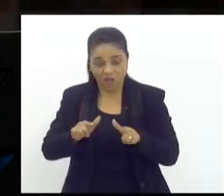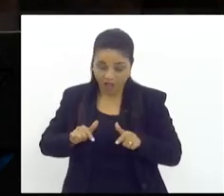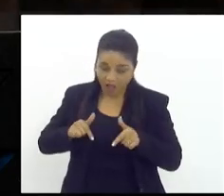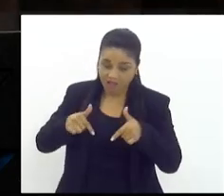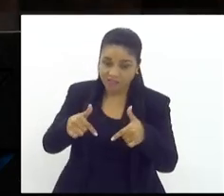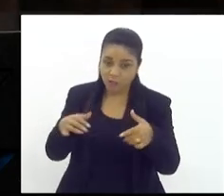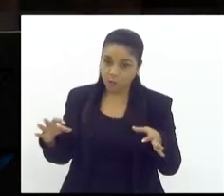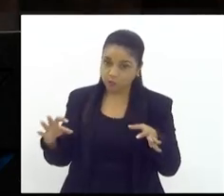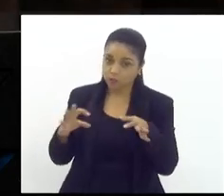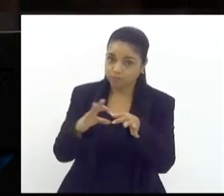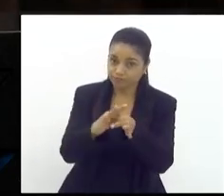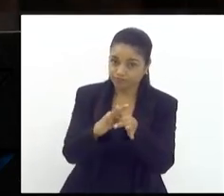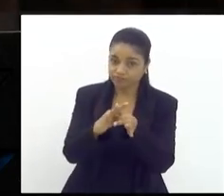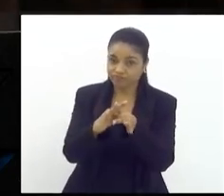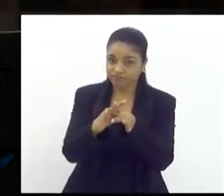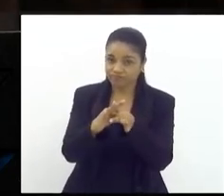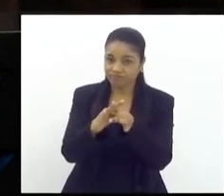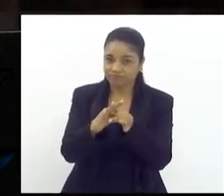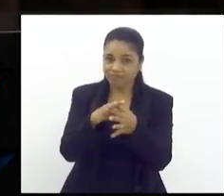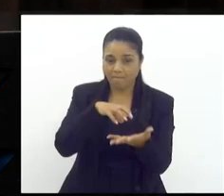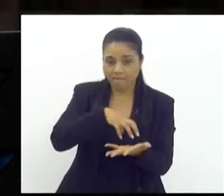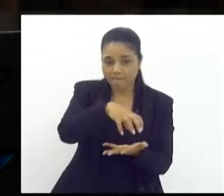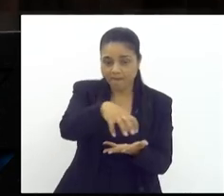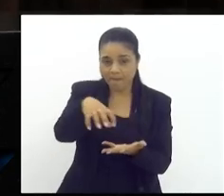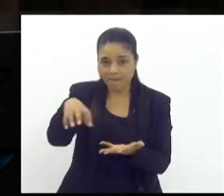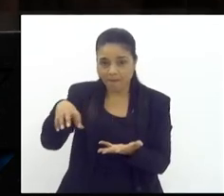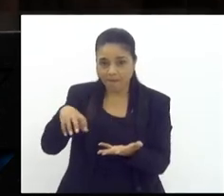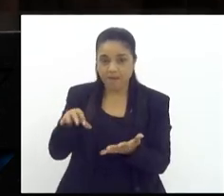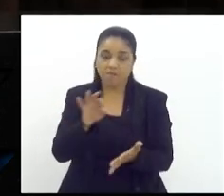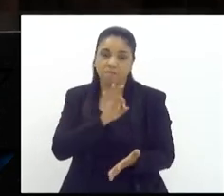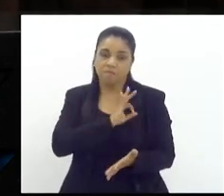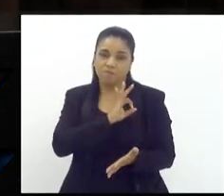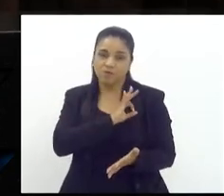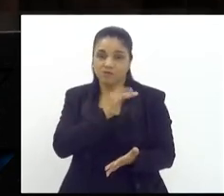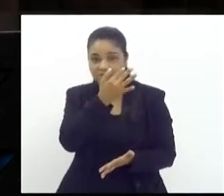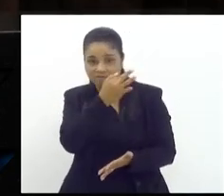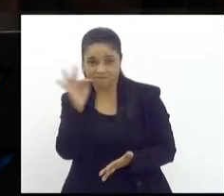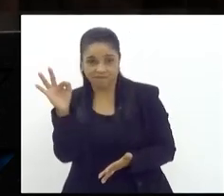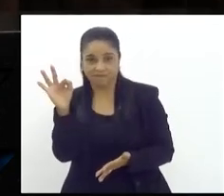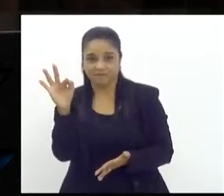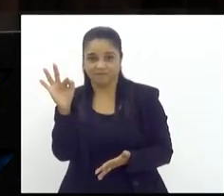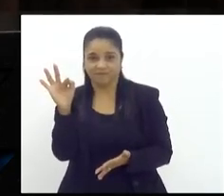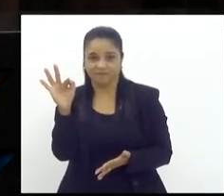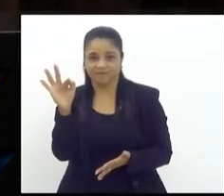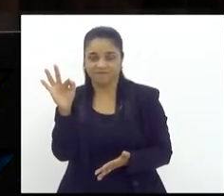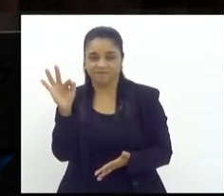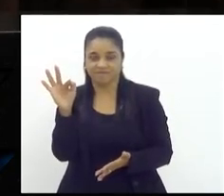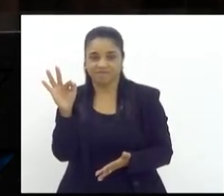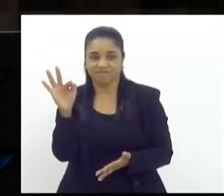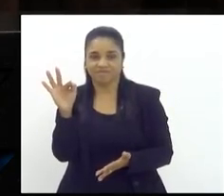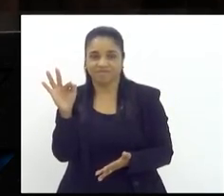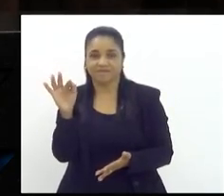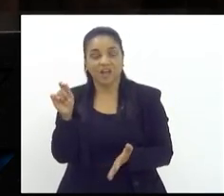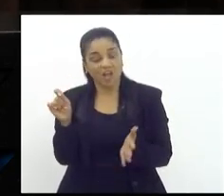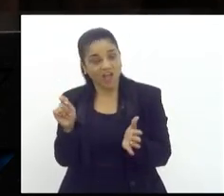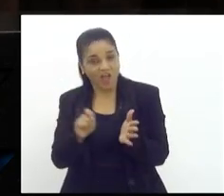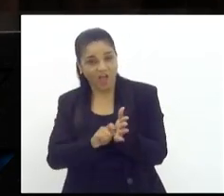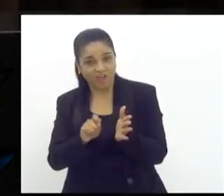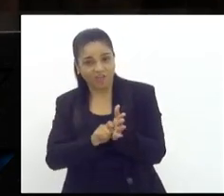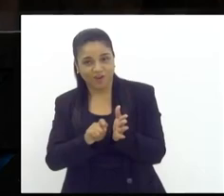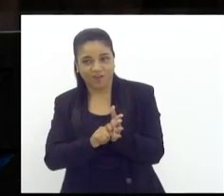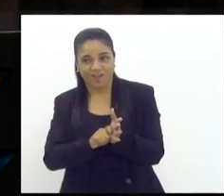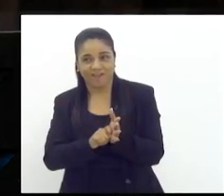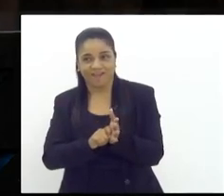conjunta com as unidades de polícia Federativa até porque a droga